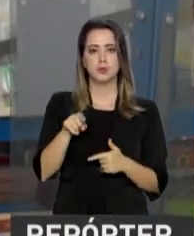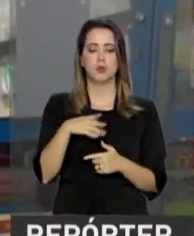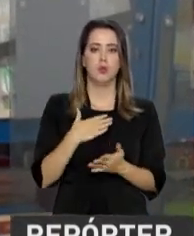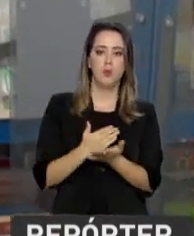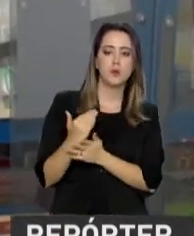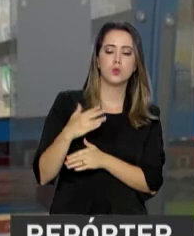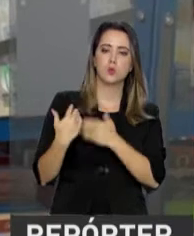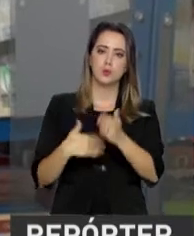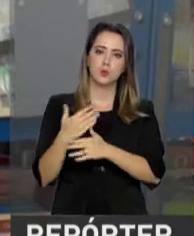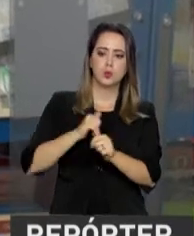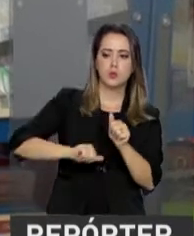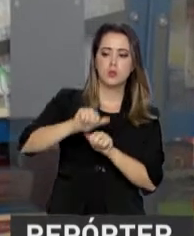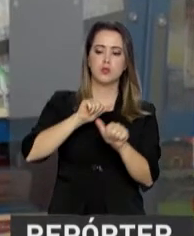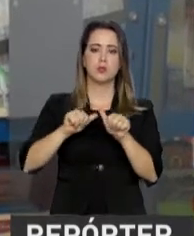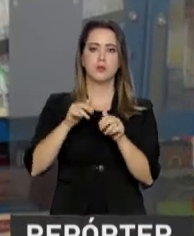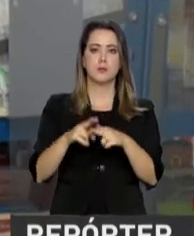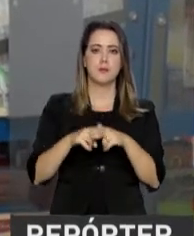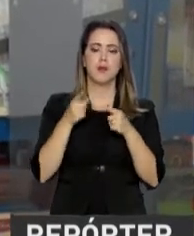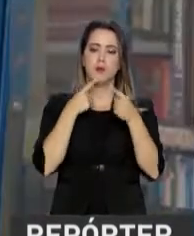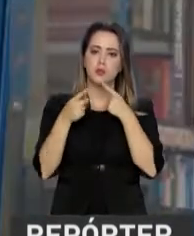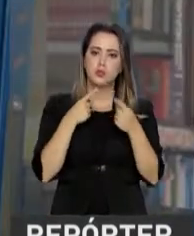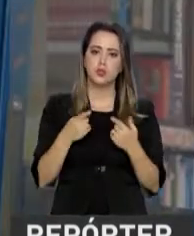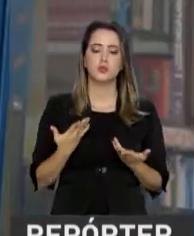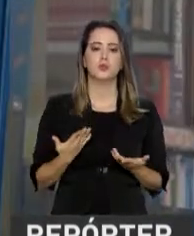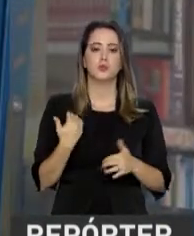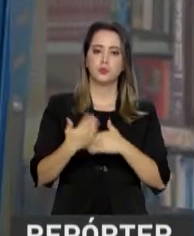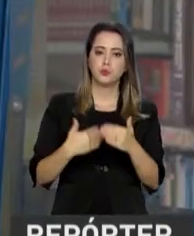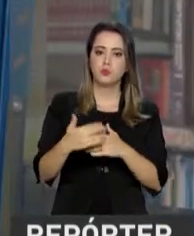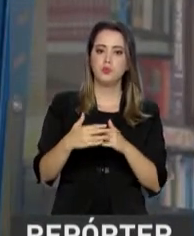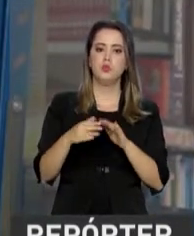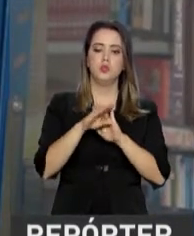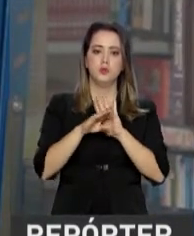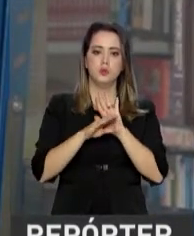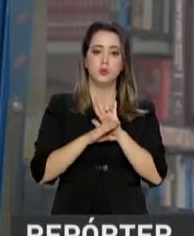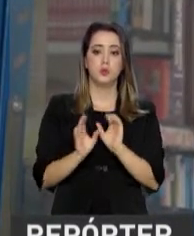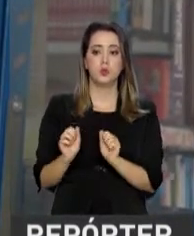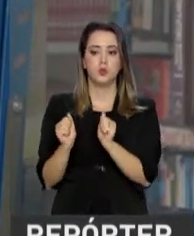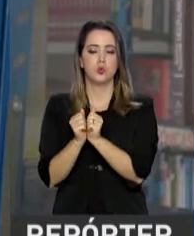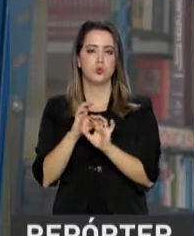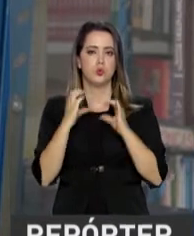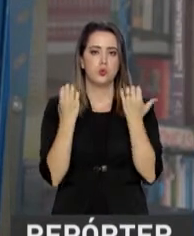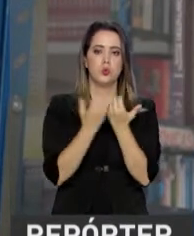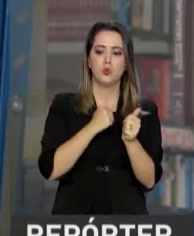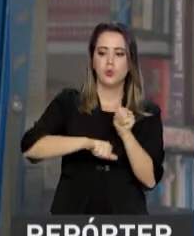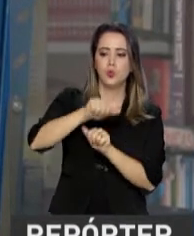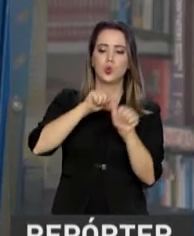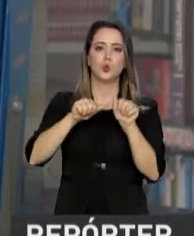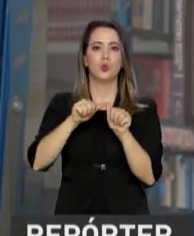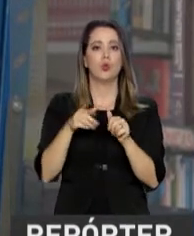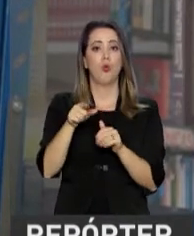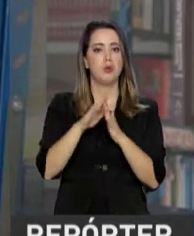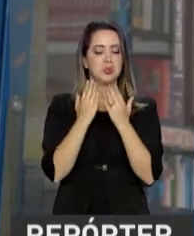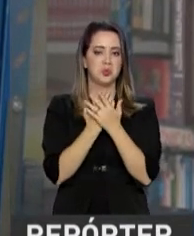começou um processo de mudança através do diálogo desenvolver um projecto com o apoio da comunidade mudou a realidade da